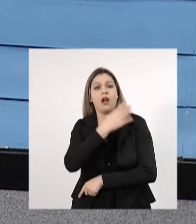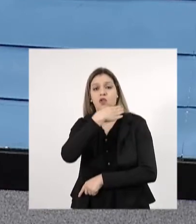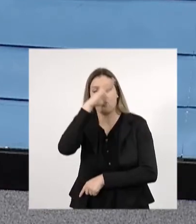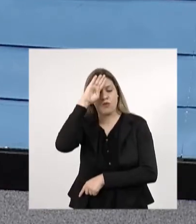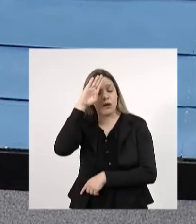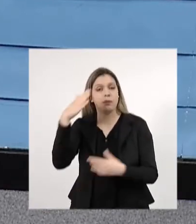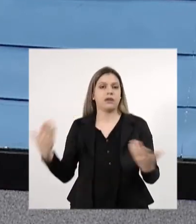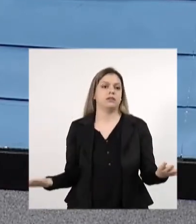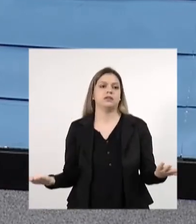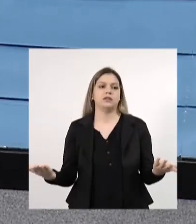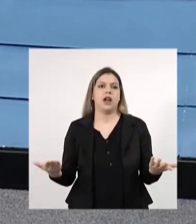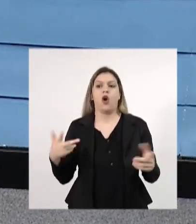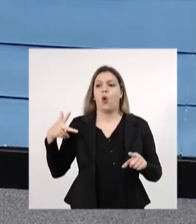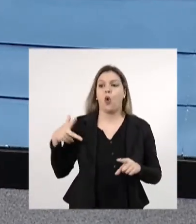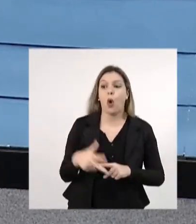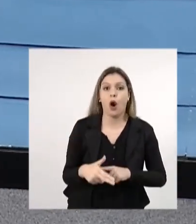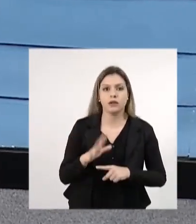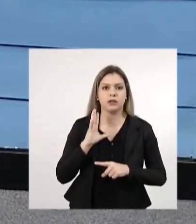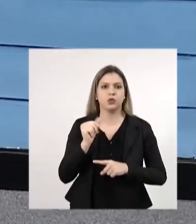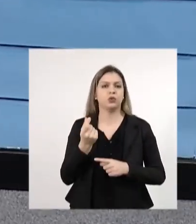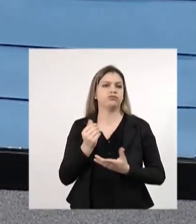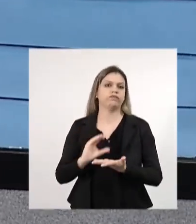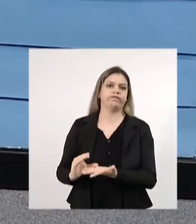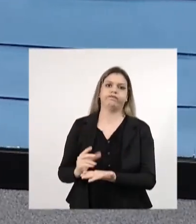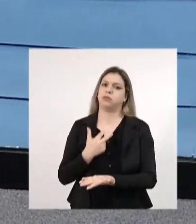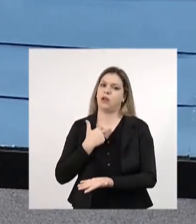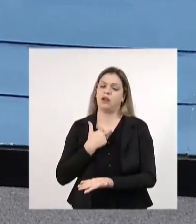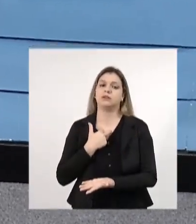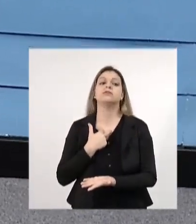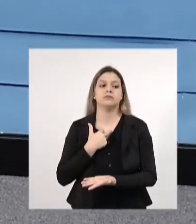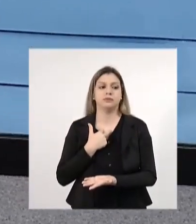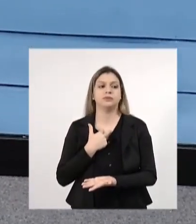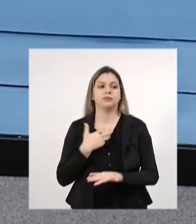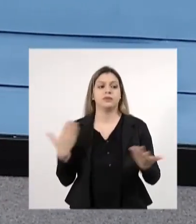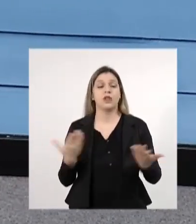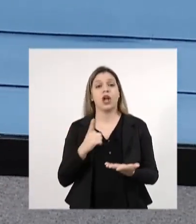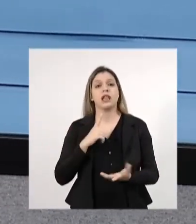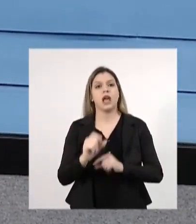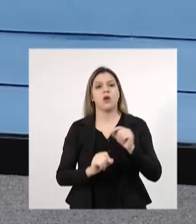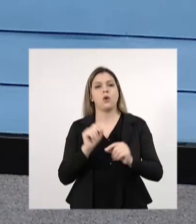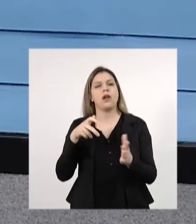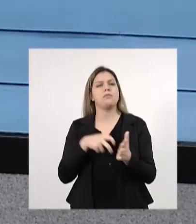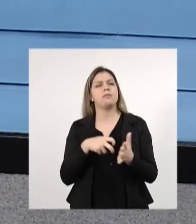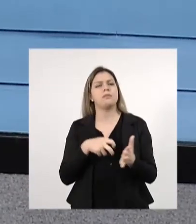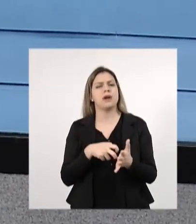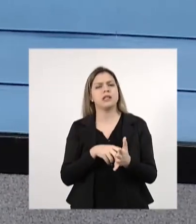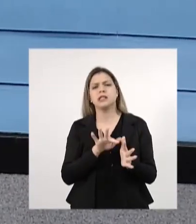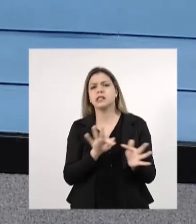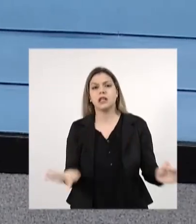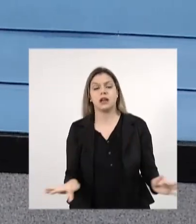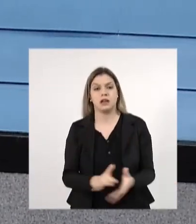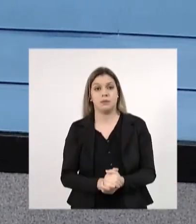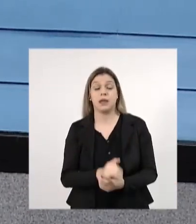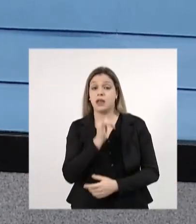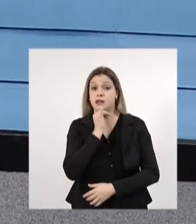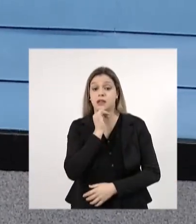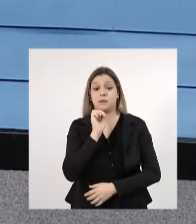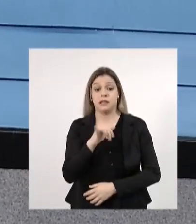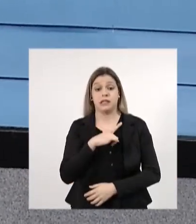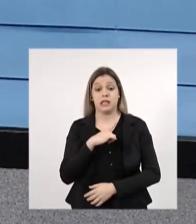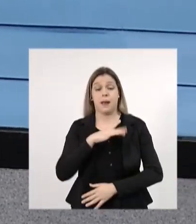justo, cortar o incentivo todo. Agora vai ter uma penalidade mais branda. Ou seja, se eu